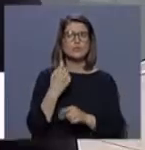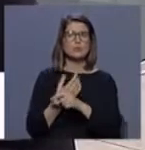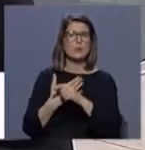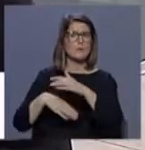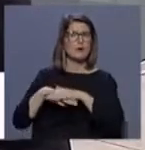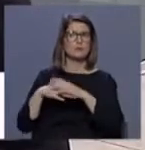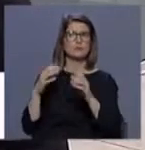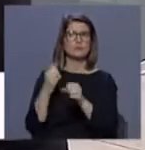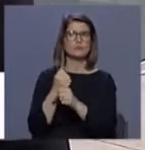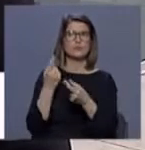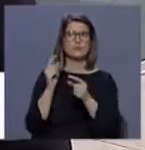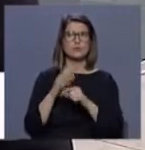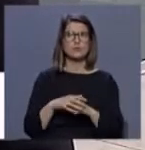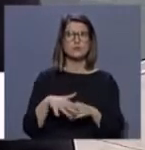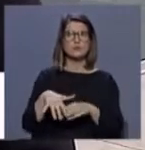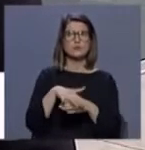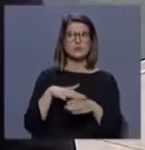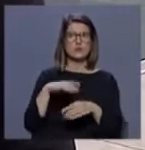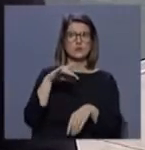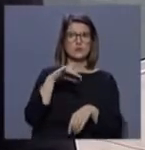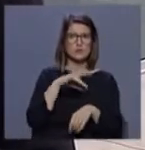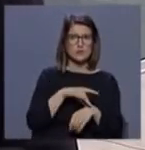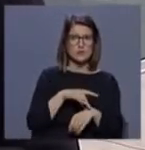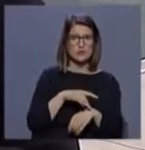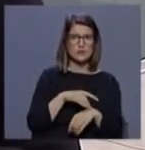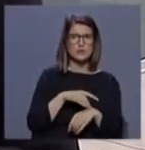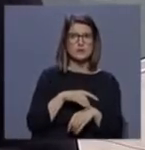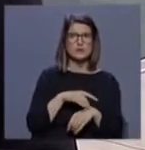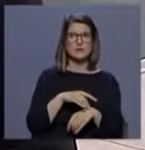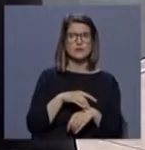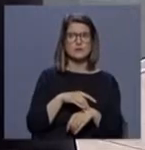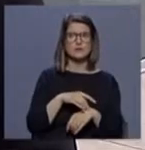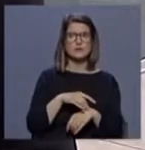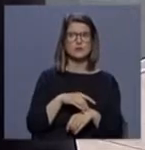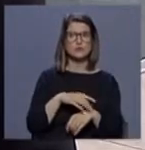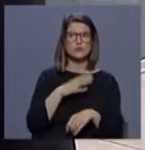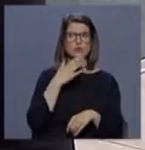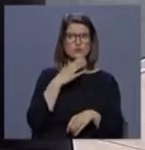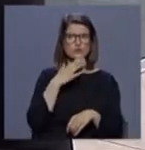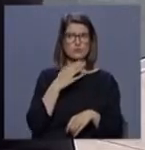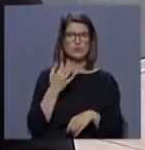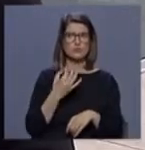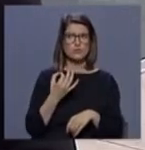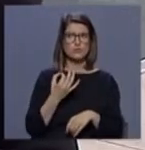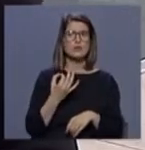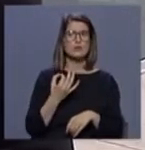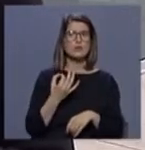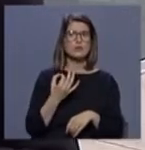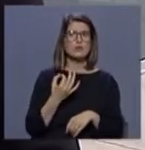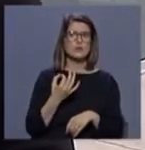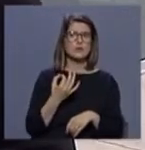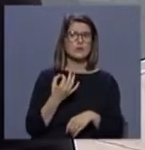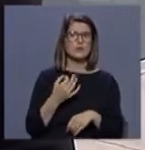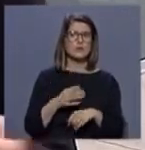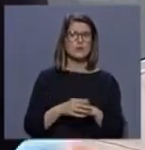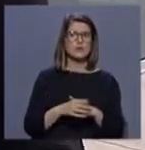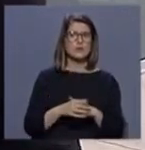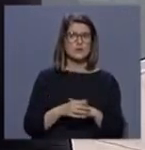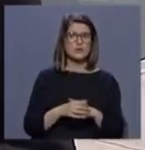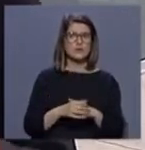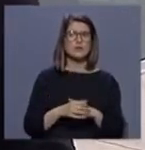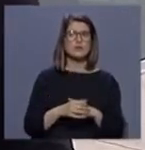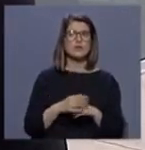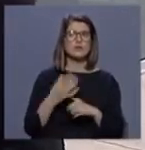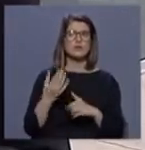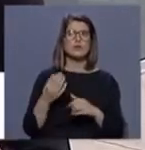contexto epidemiológico que tivemos, para os casos que tivemos, foi suficiente. Consideramos que foi suficiente e a capacidade em termos de quartos,